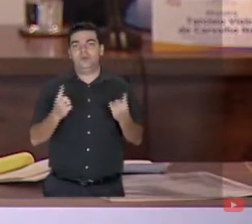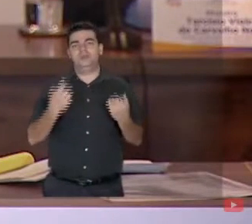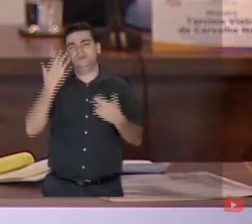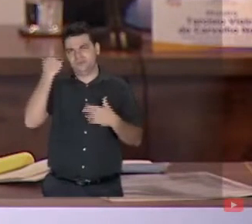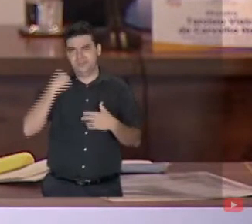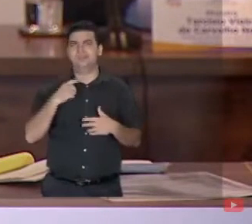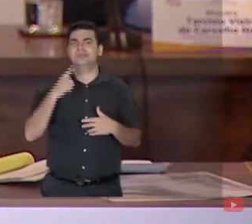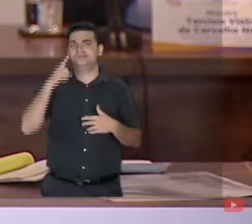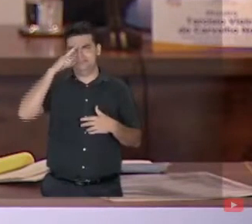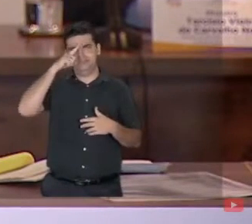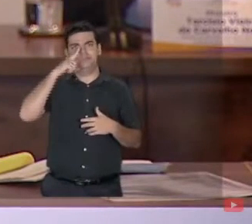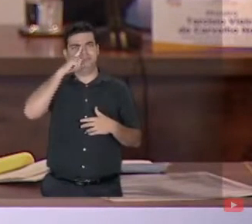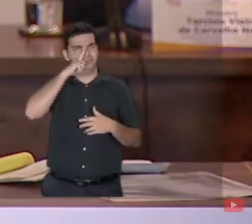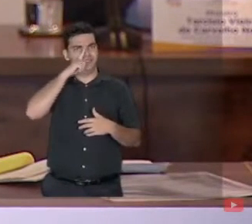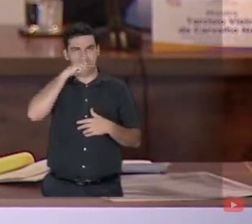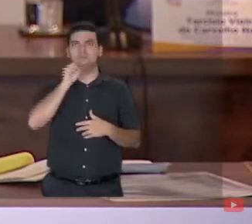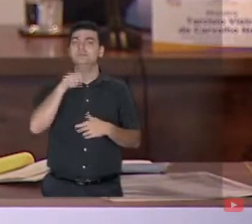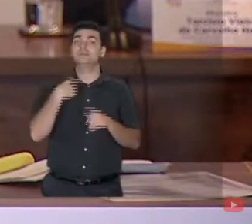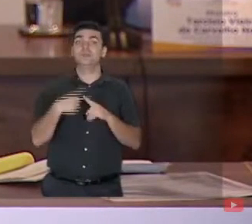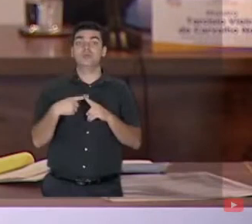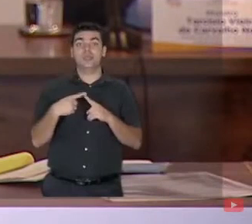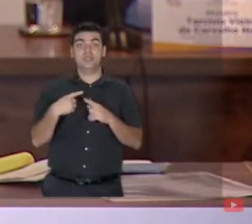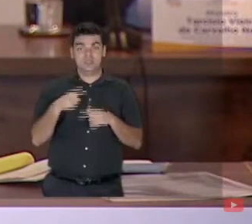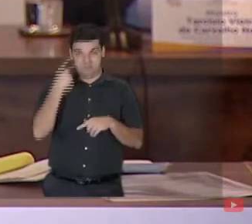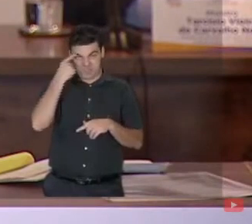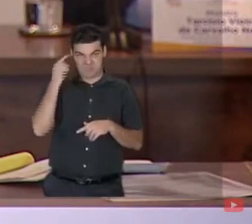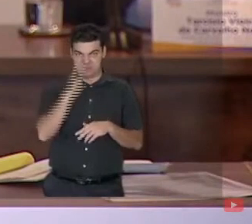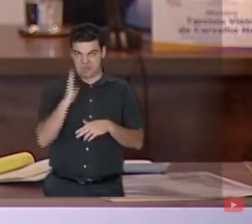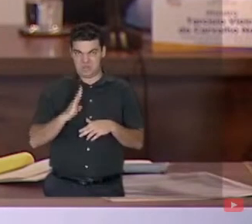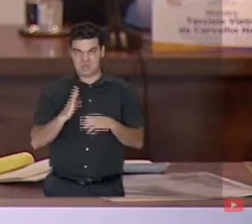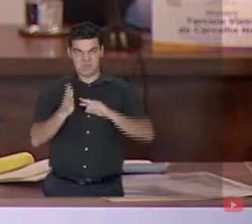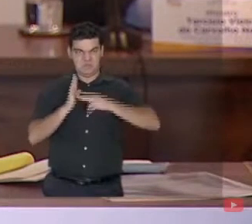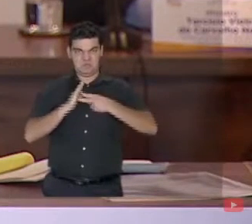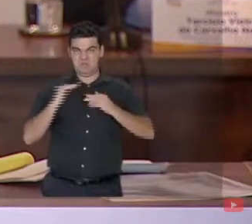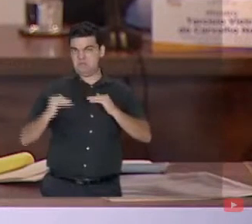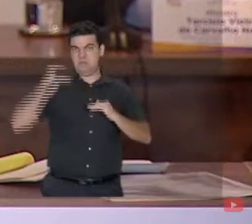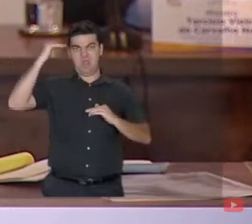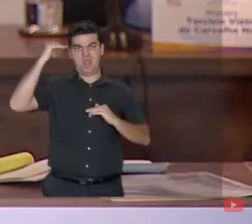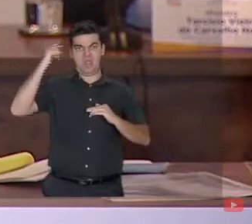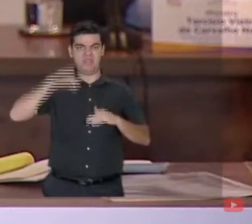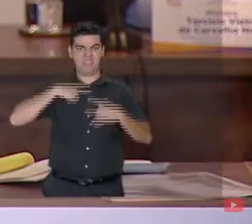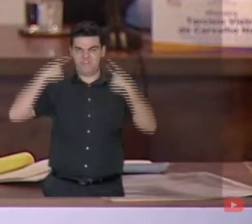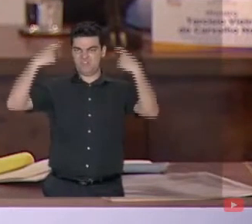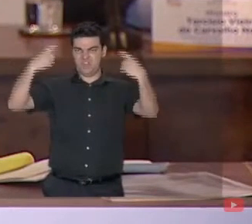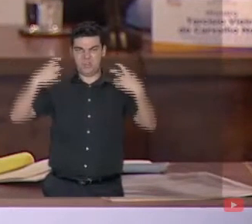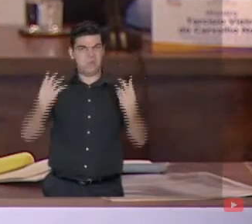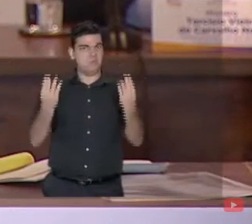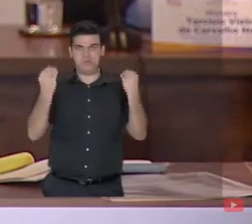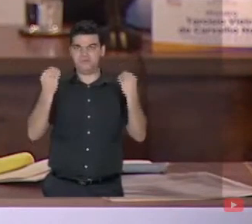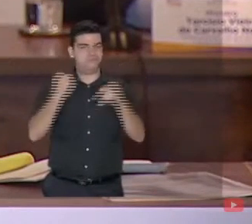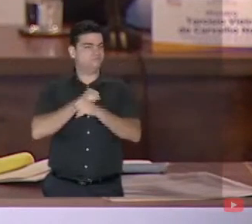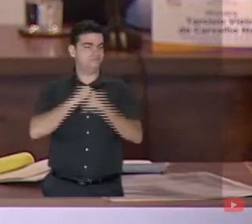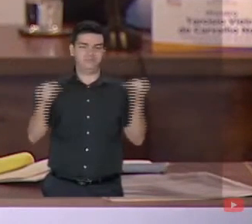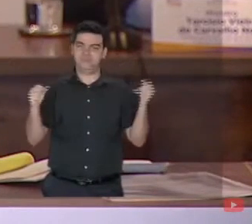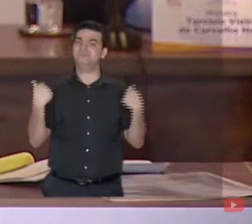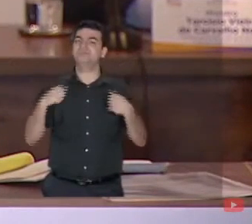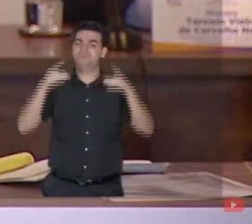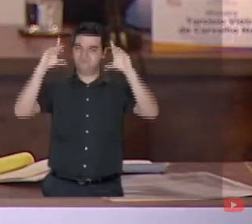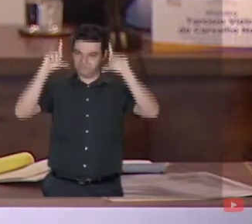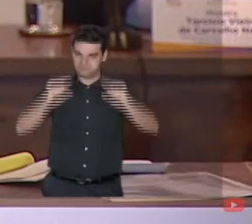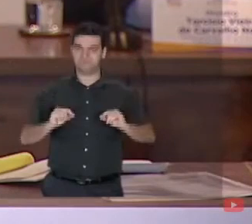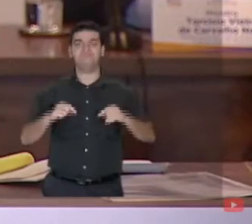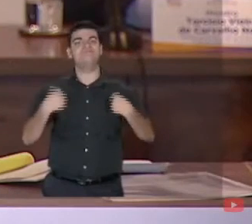Brasil. Nenhum país se torna desenvolvido verdadeiramente com esse índice de violência. Nós precisamos equacionar as